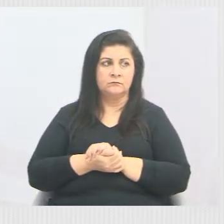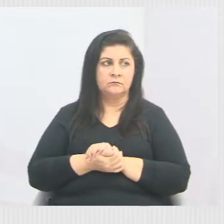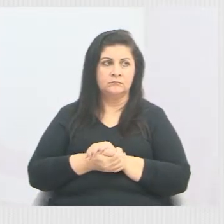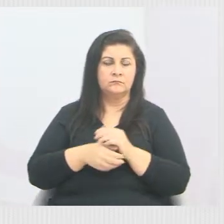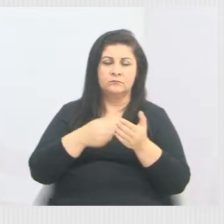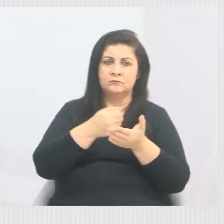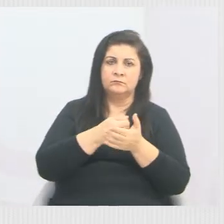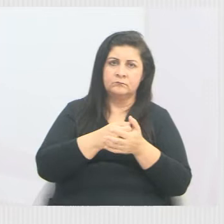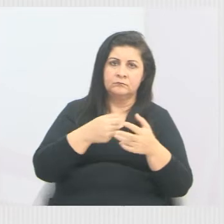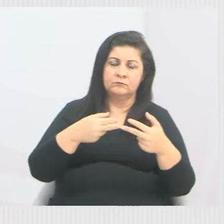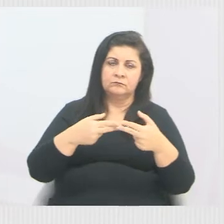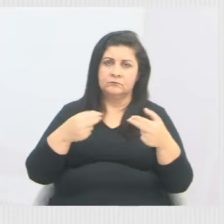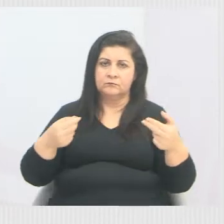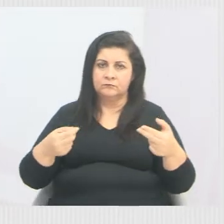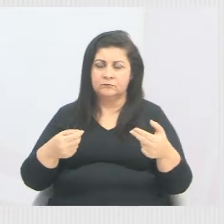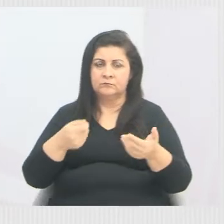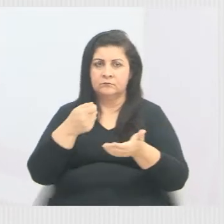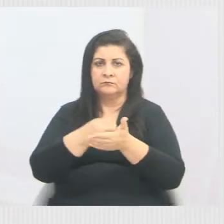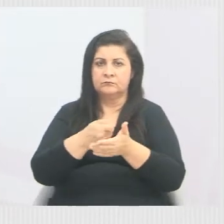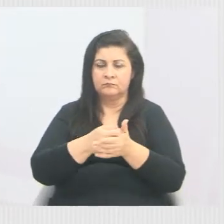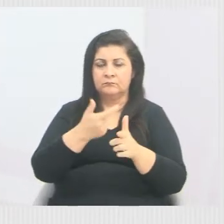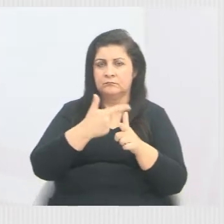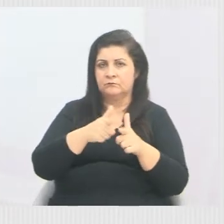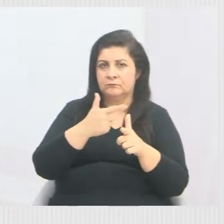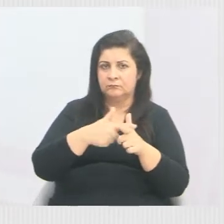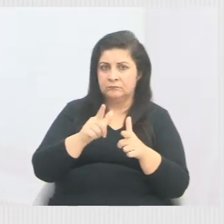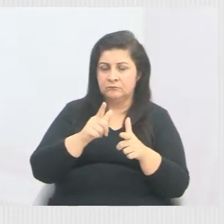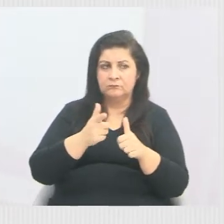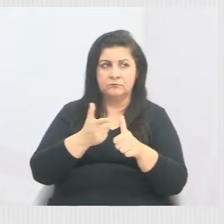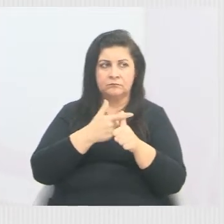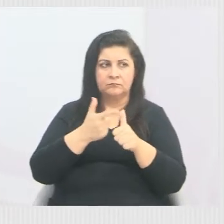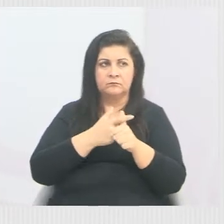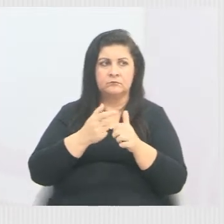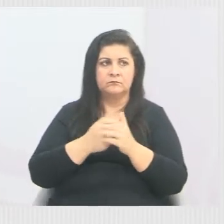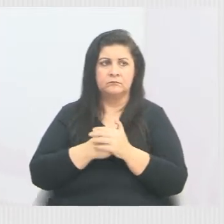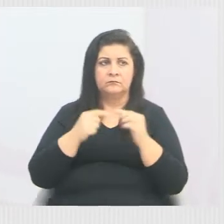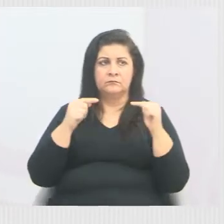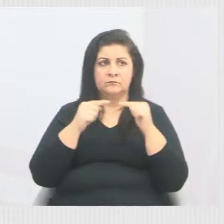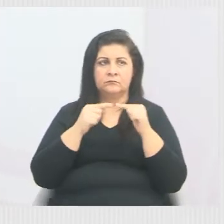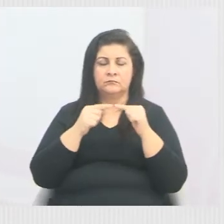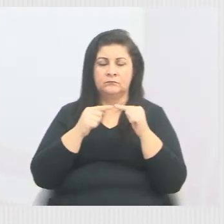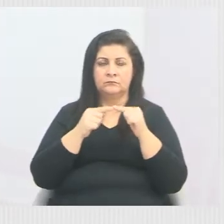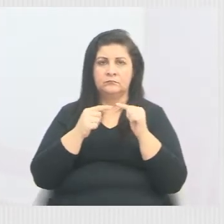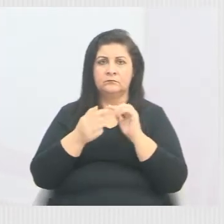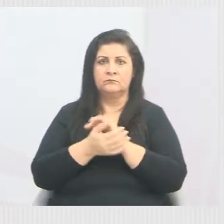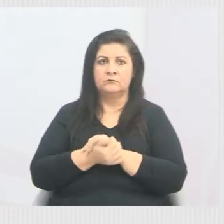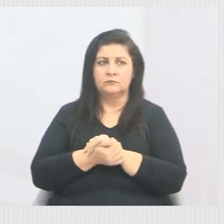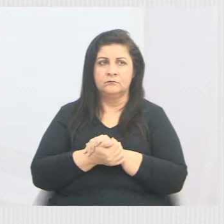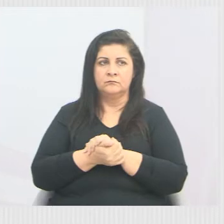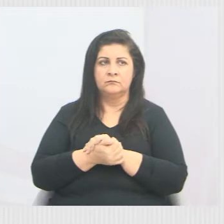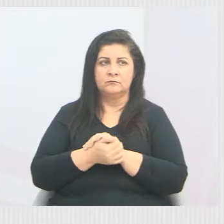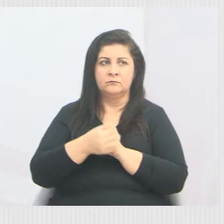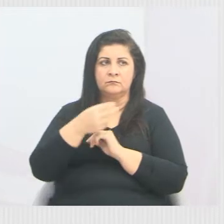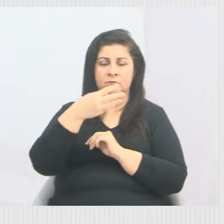como serviços da dívida, né, e precatórios. Meta anual orçada para gastos para 2021